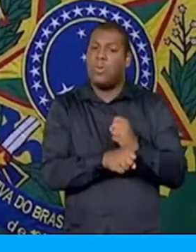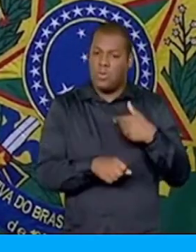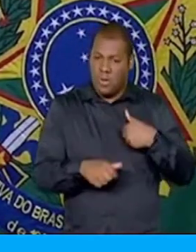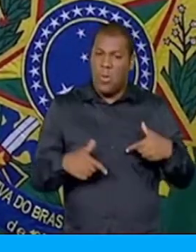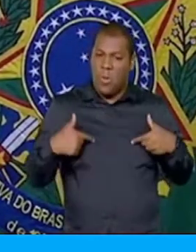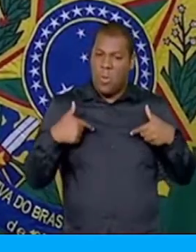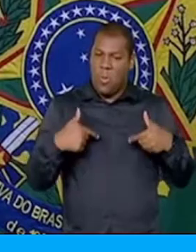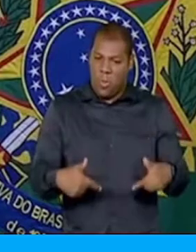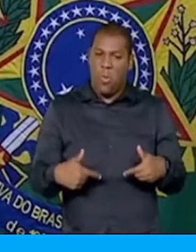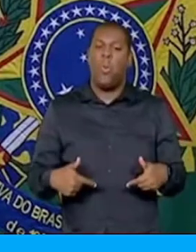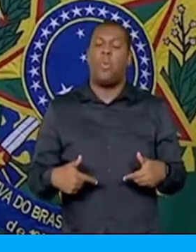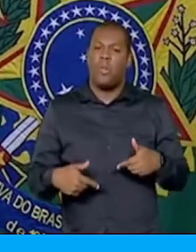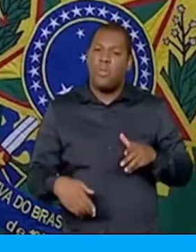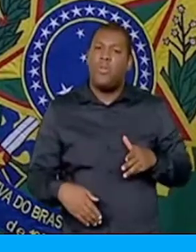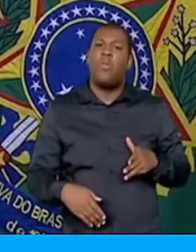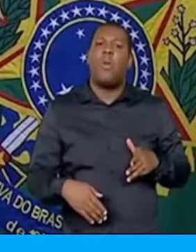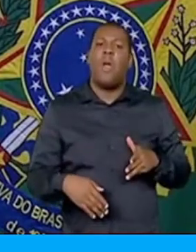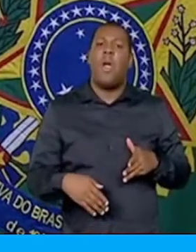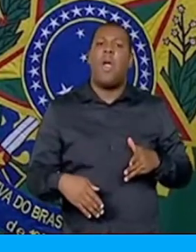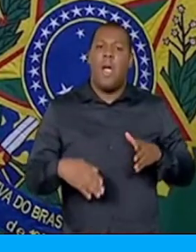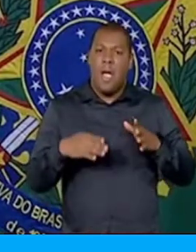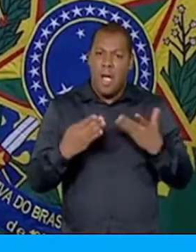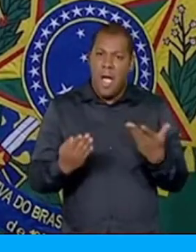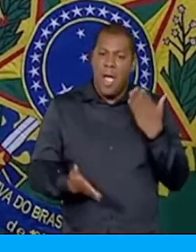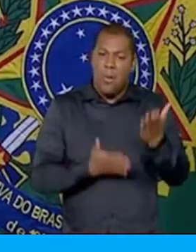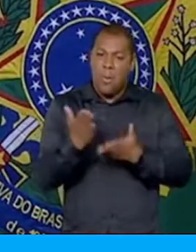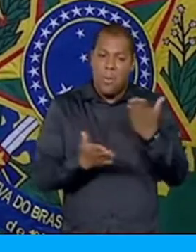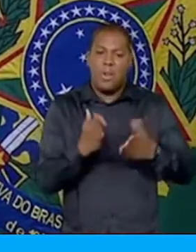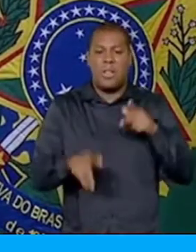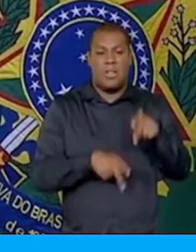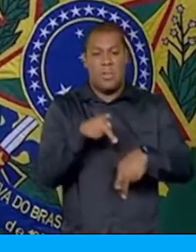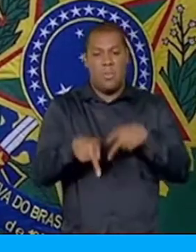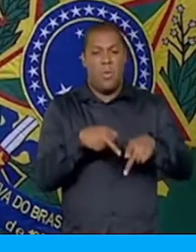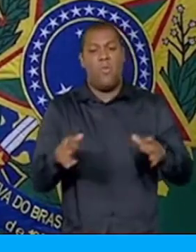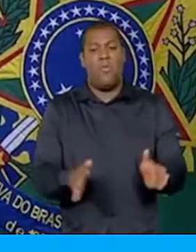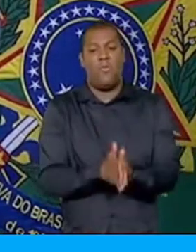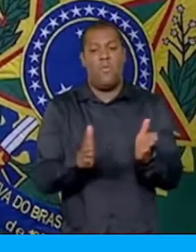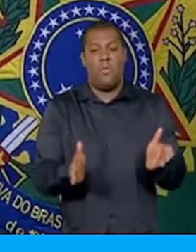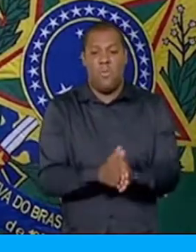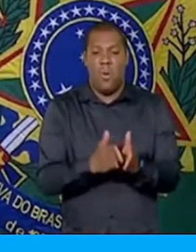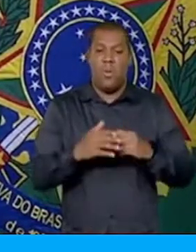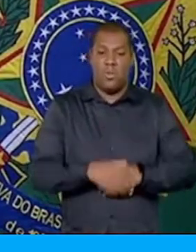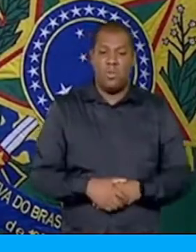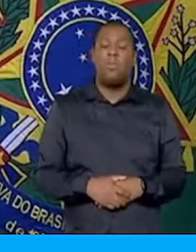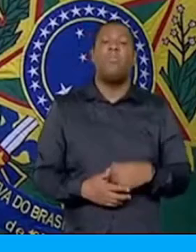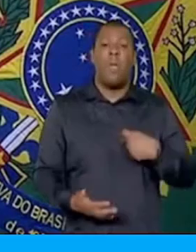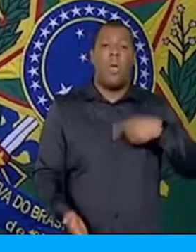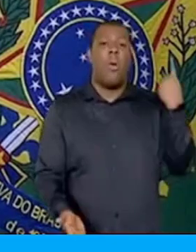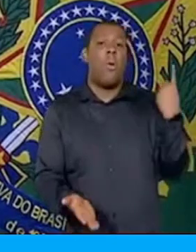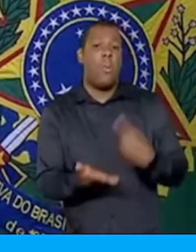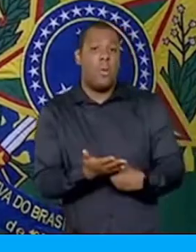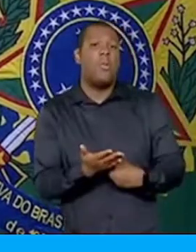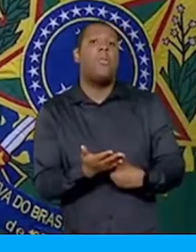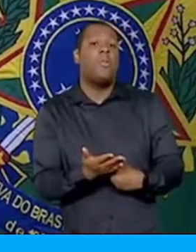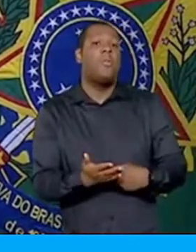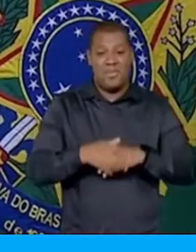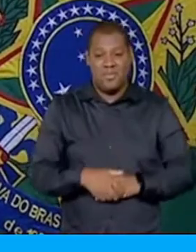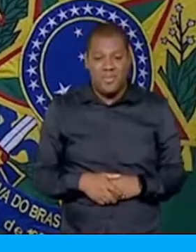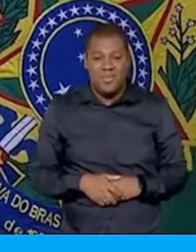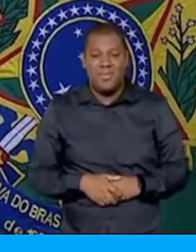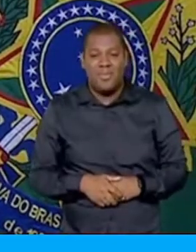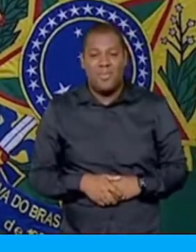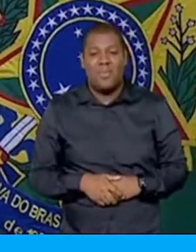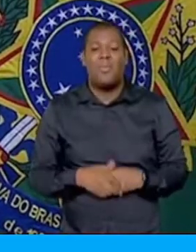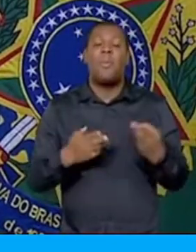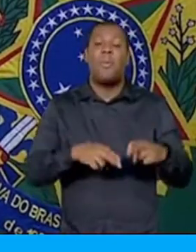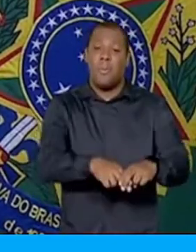vez. Essa é a minha profissão de fé. Esse é o meu compromisso, é melhorar a qualidade de vida do povo brasileiro.